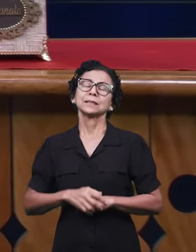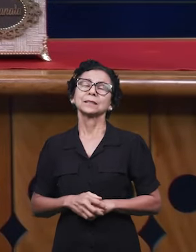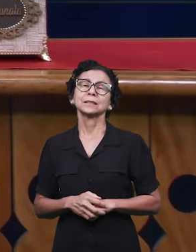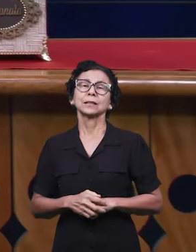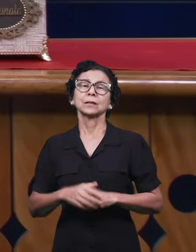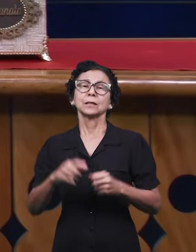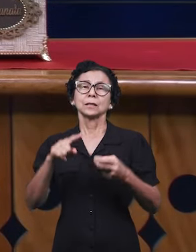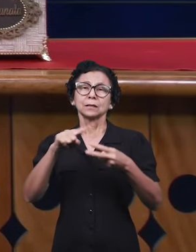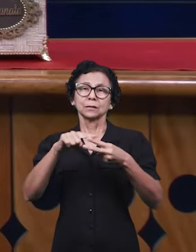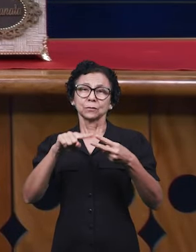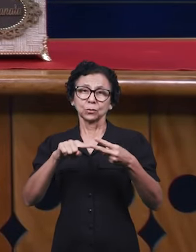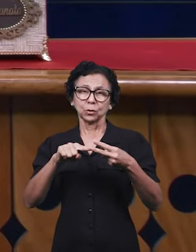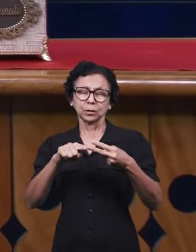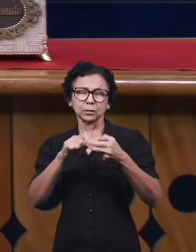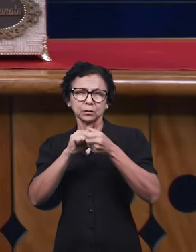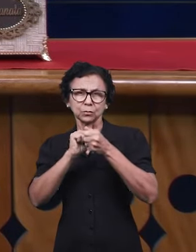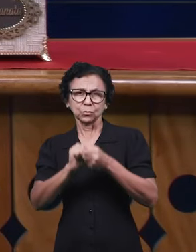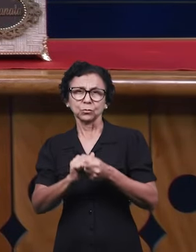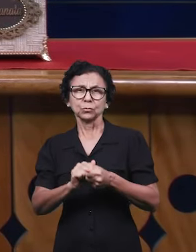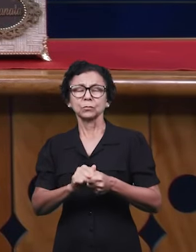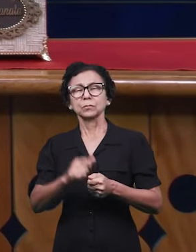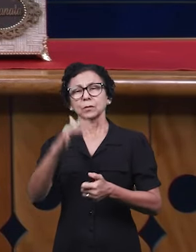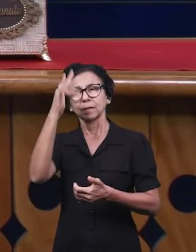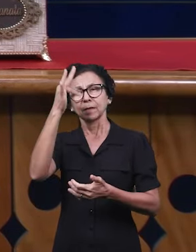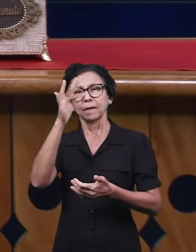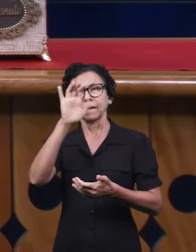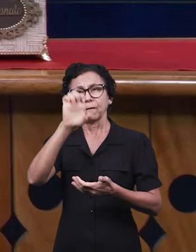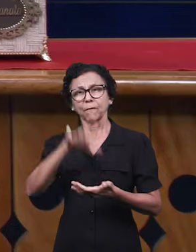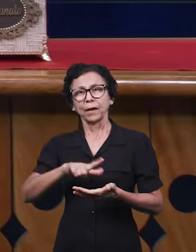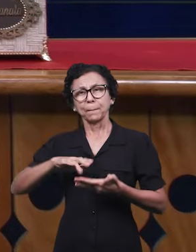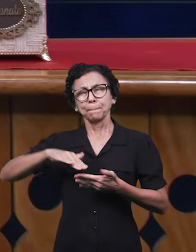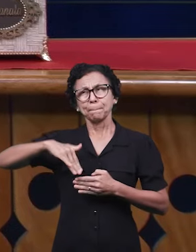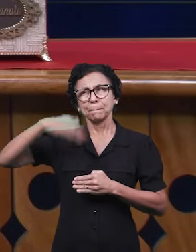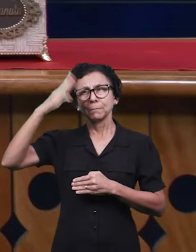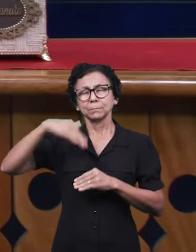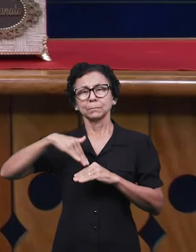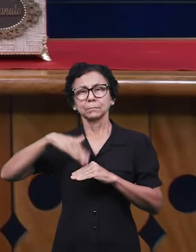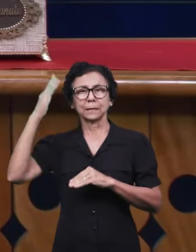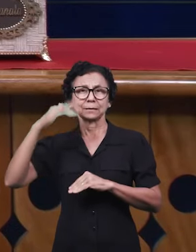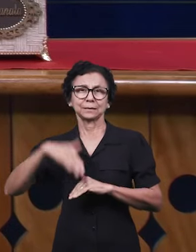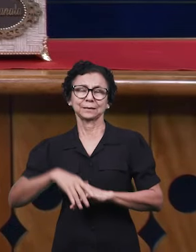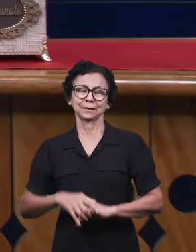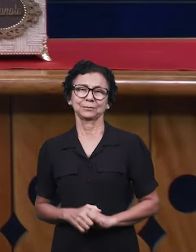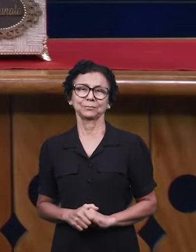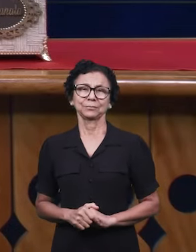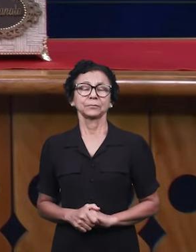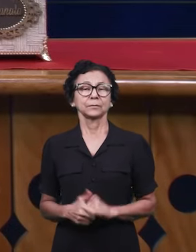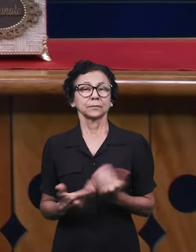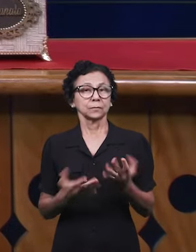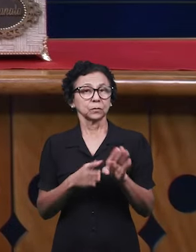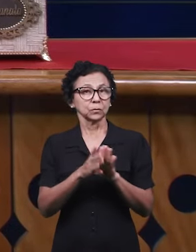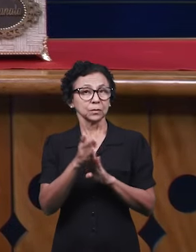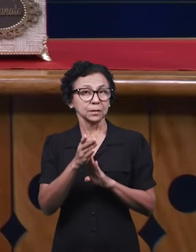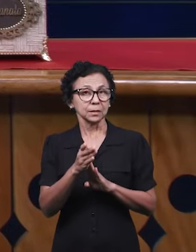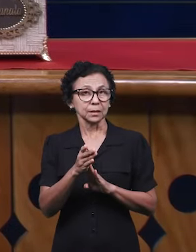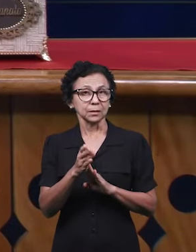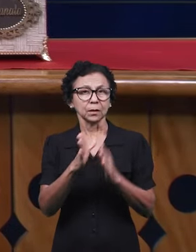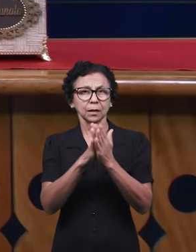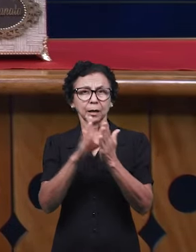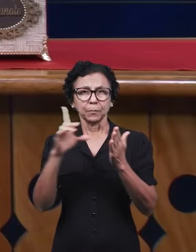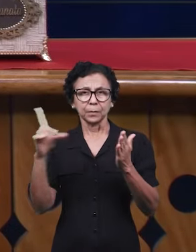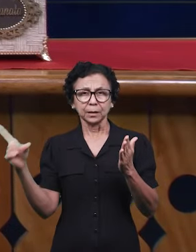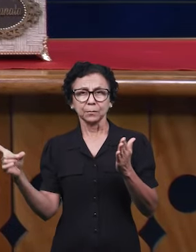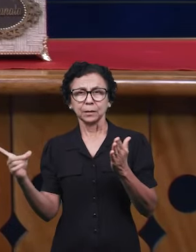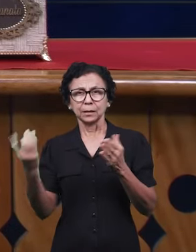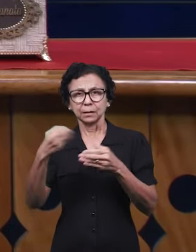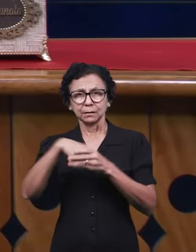é a fé daqueles que estão nessa palavra. Então, o conselho é esse. Guarda a